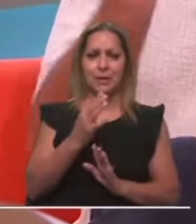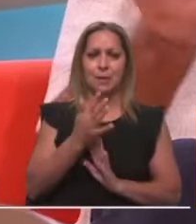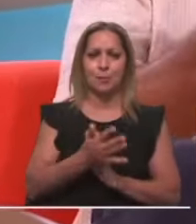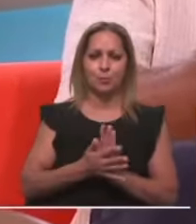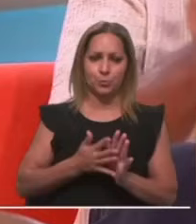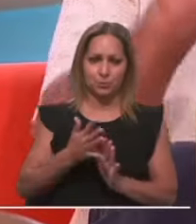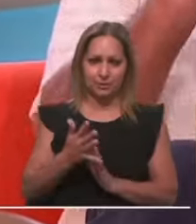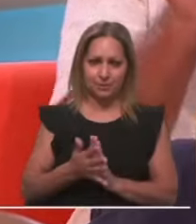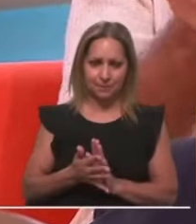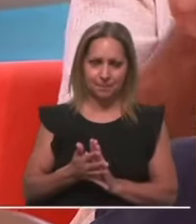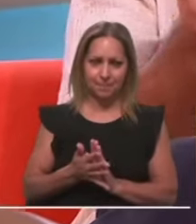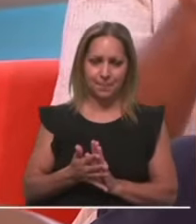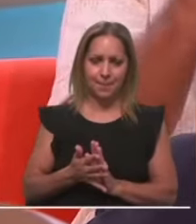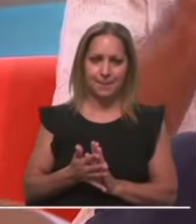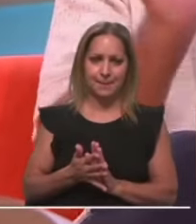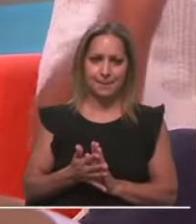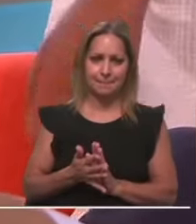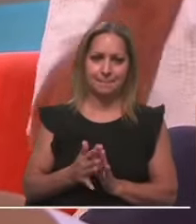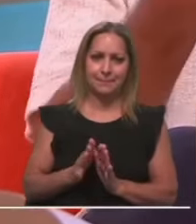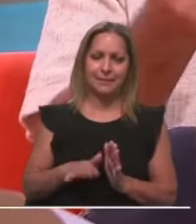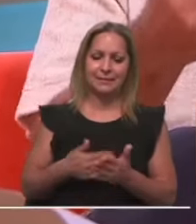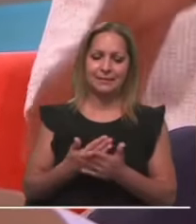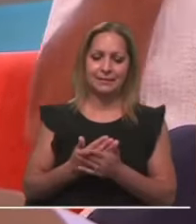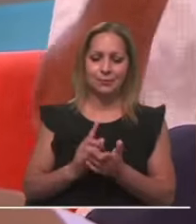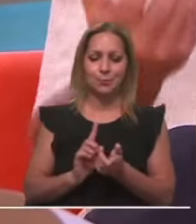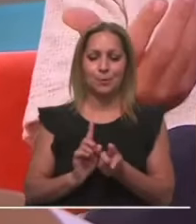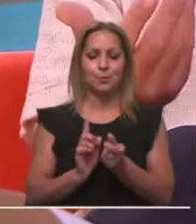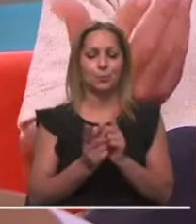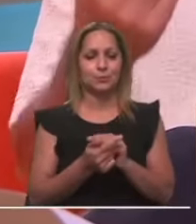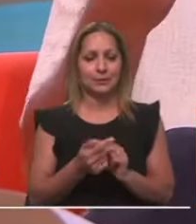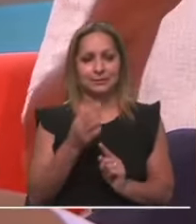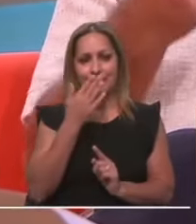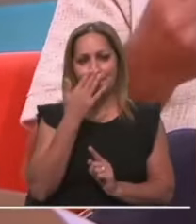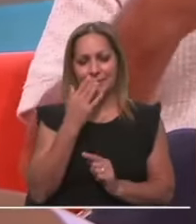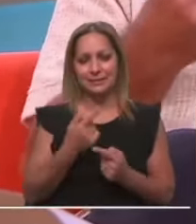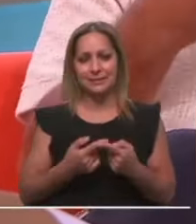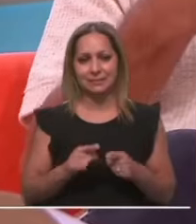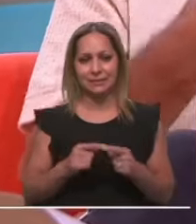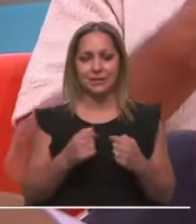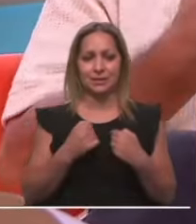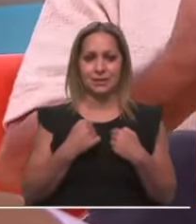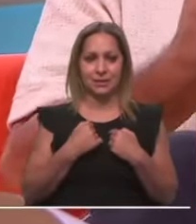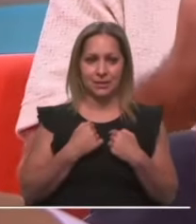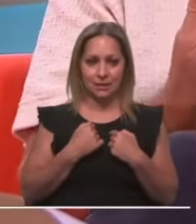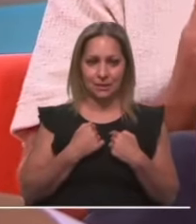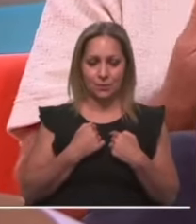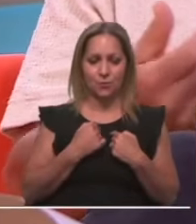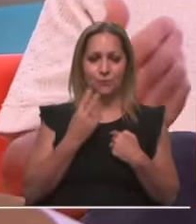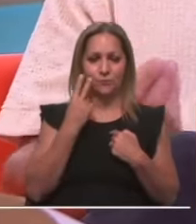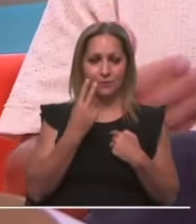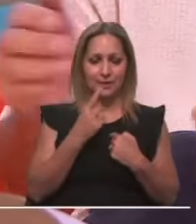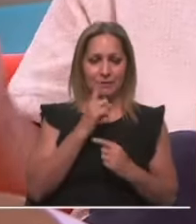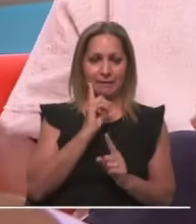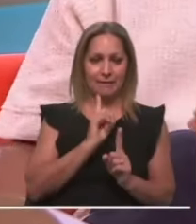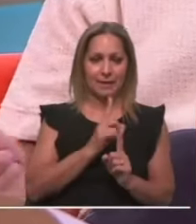tratou de dar uma tcid ela à coisa para parecer diferente em que eu via tão preocupada